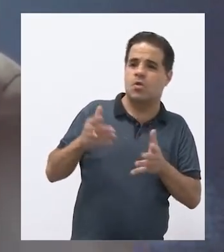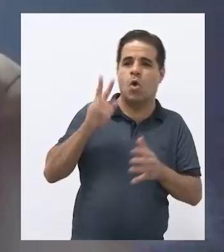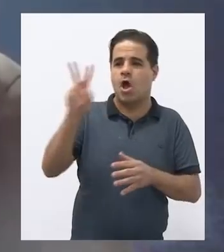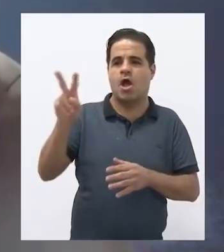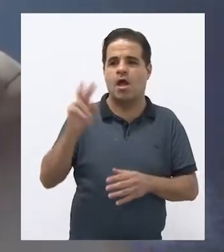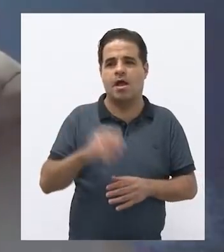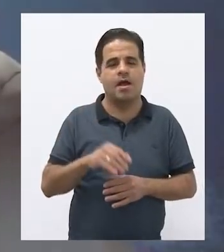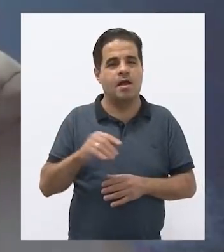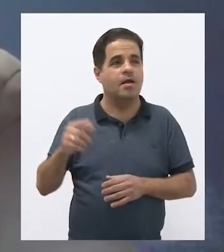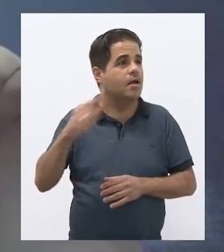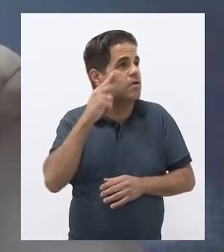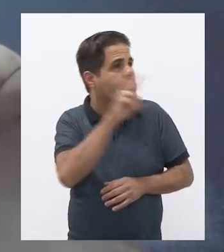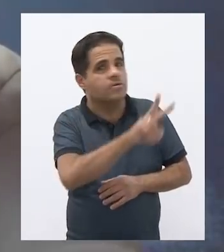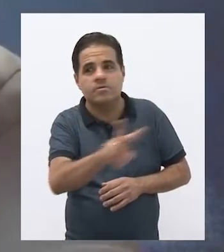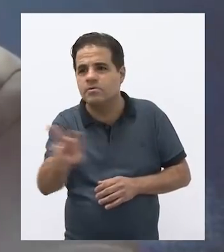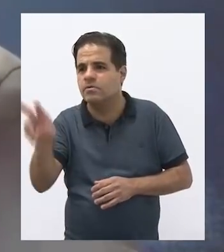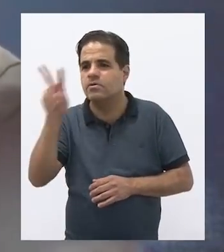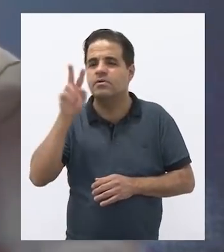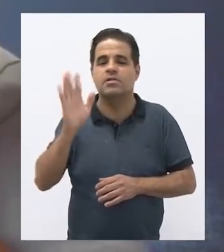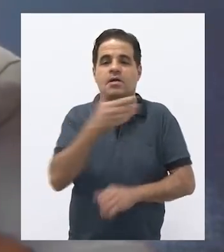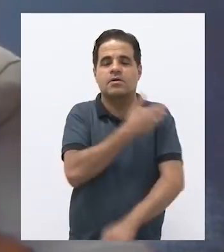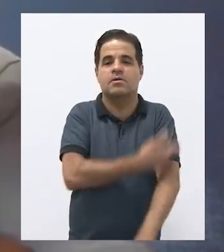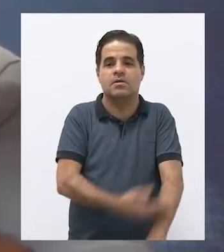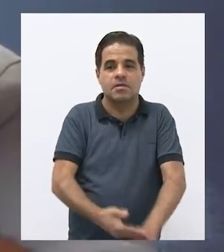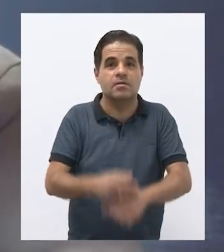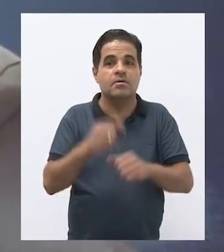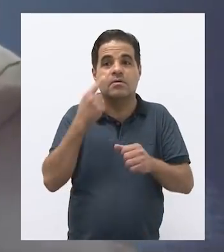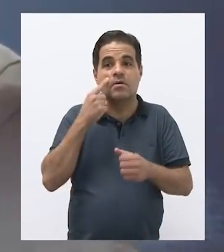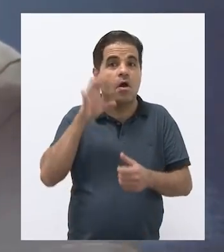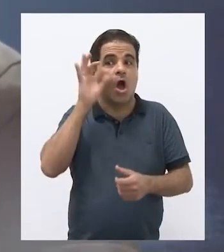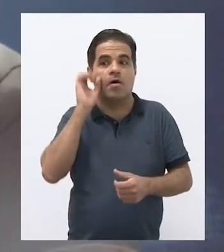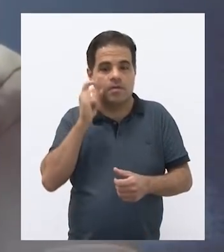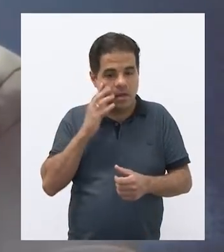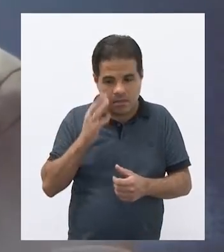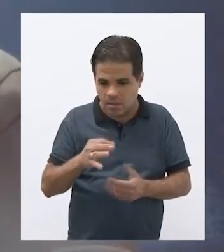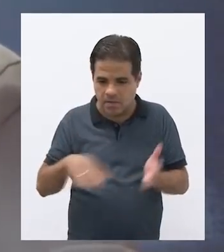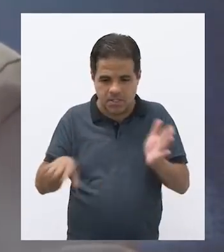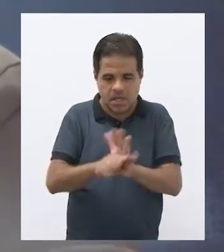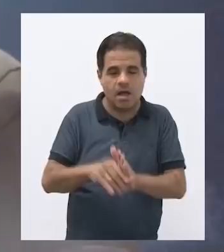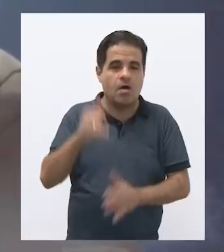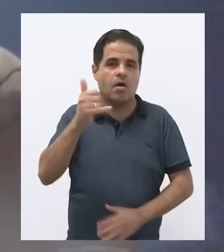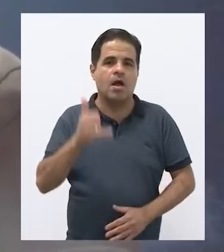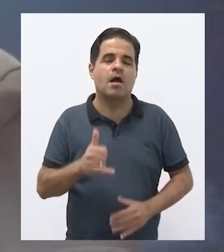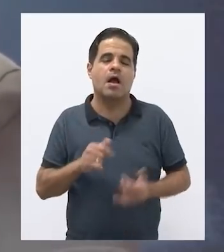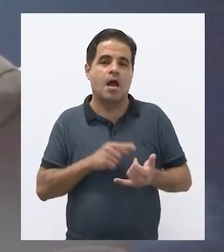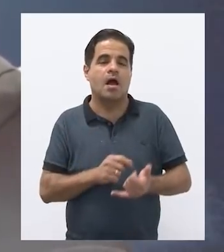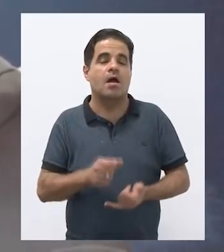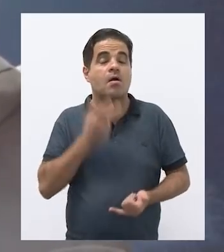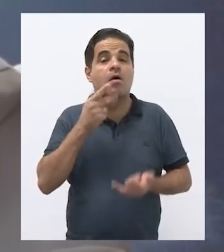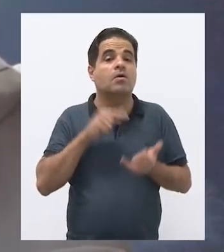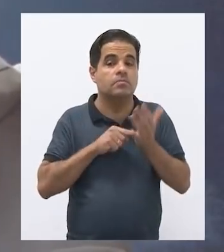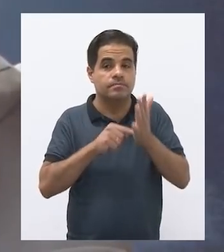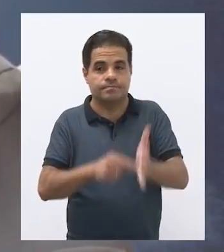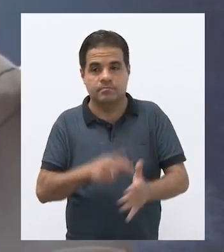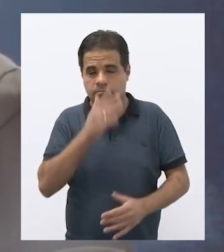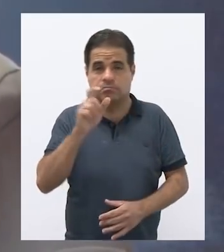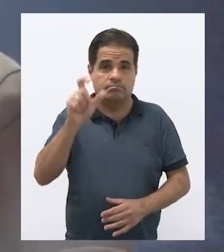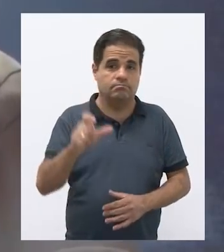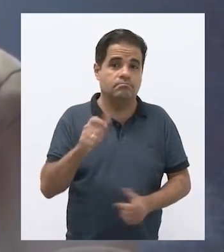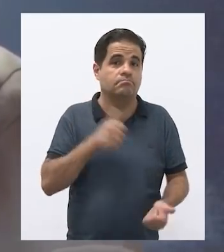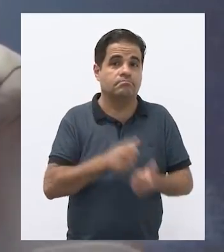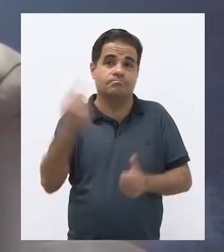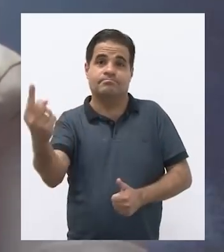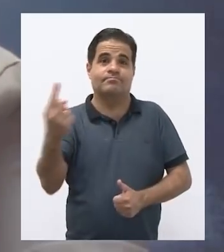agora para o entorno, porque ele se habituou que ele só precisa ficar de ouvido porque vai chegar uma notificação no celular indicando que tem um passageiro por